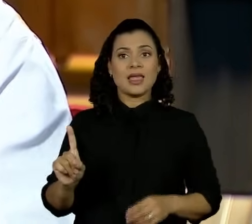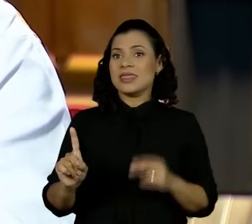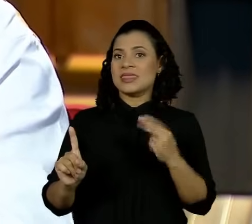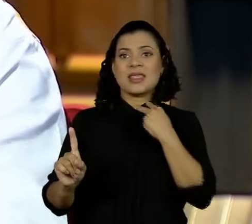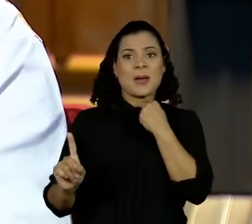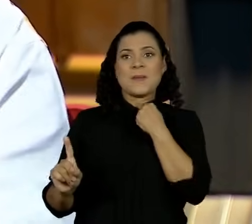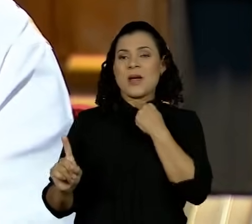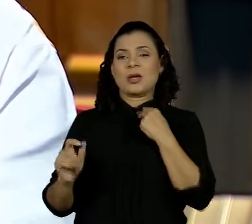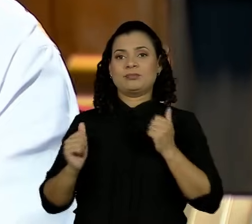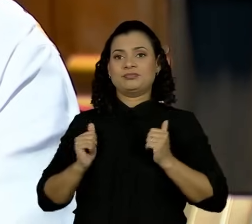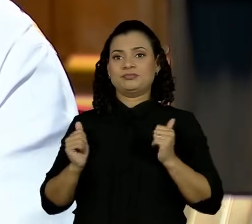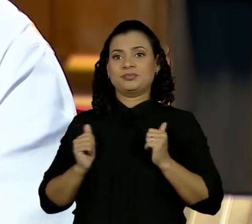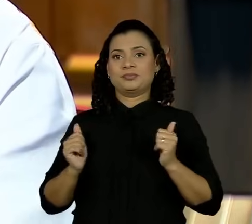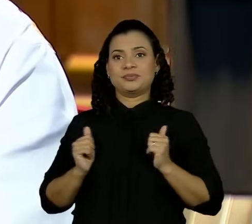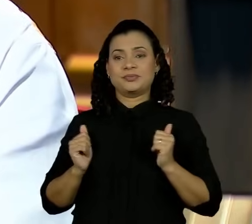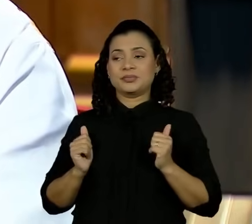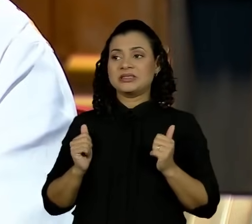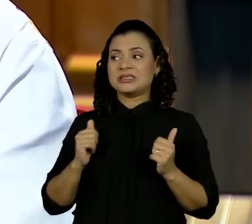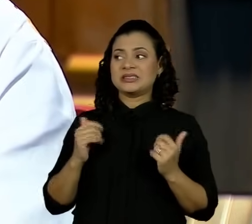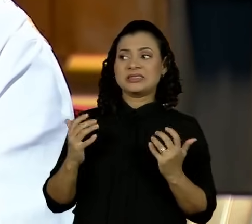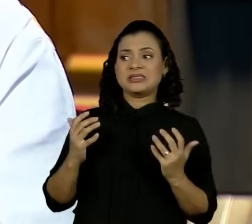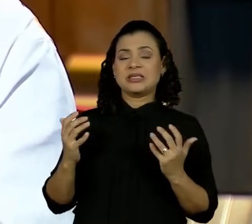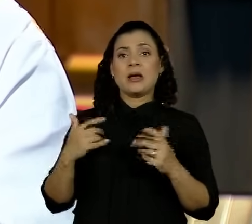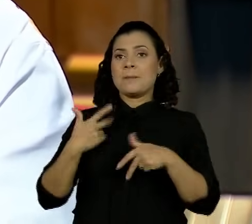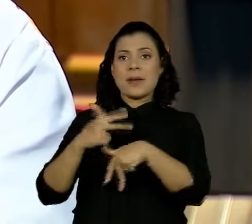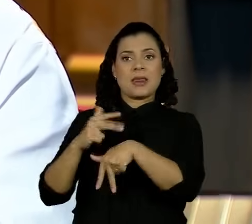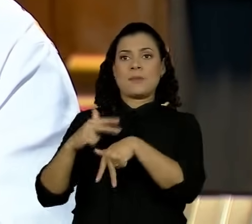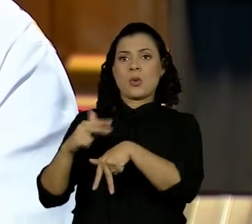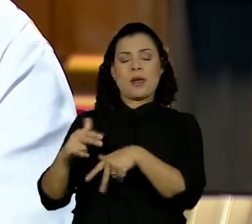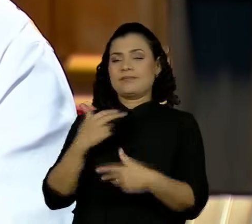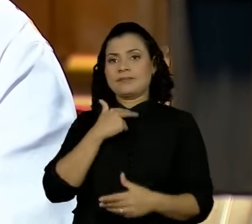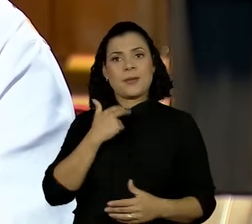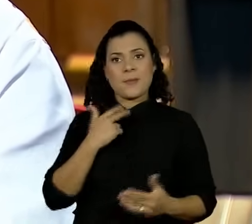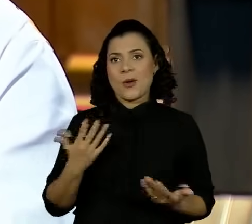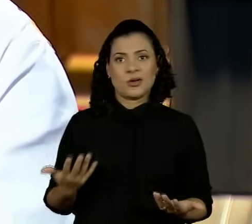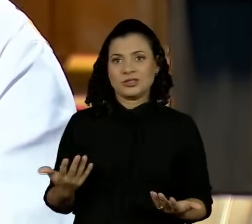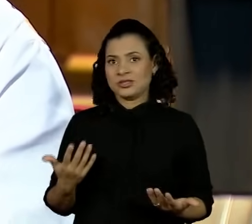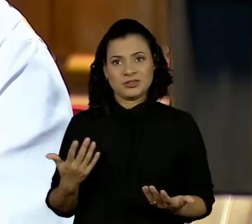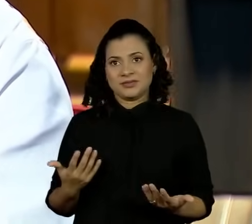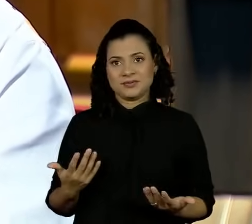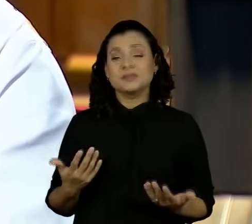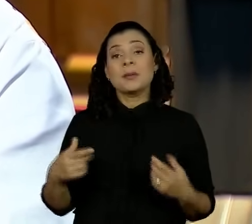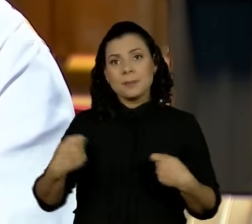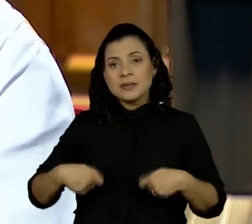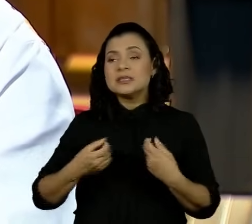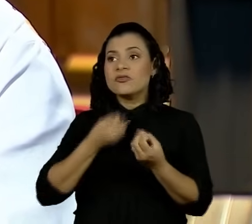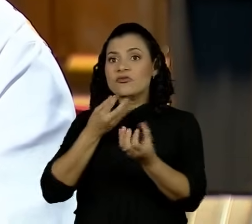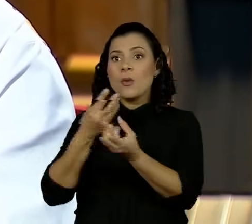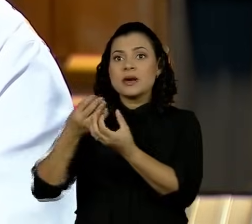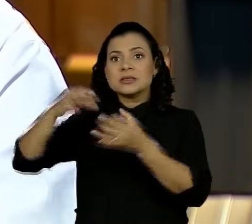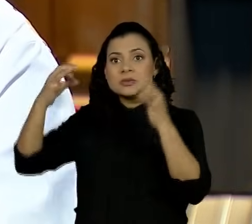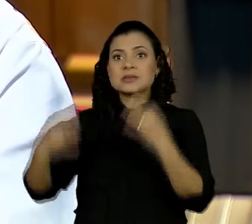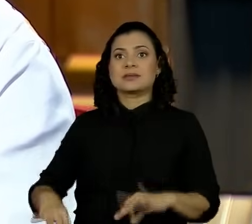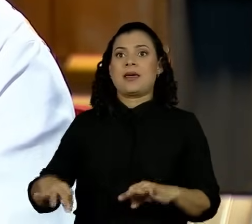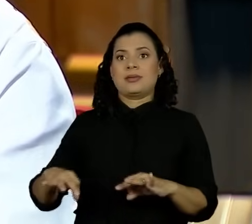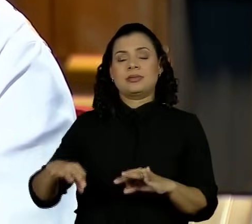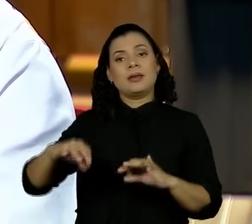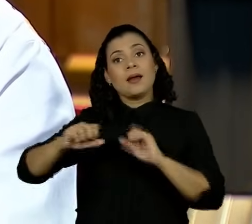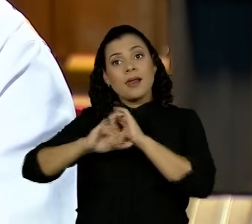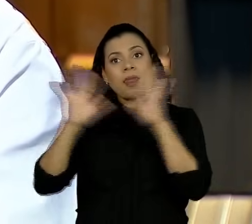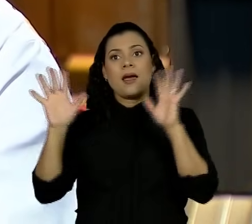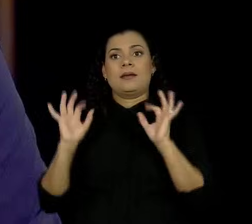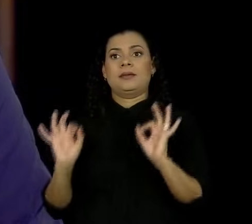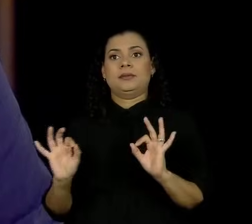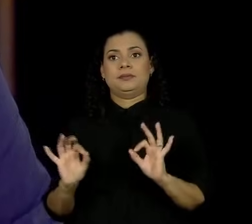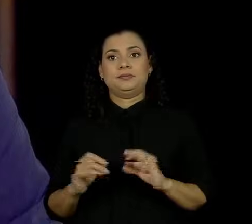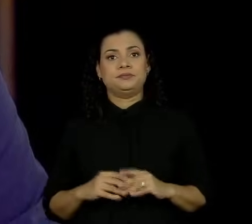ficar enviesadas na hora Sim. de votar, Ou manipuladas, manipuladas né? Fragilizadas. por né? uma informação errada, incoerente, né? E